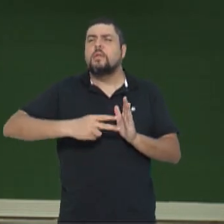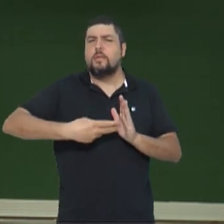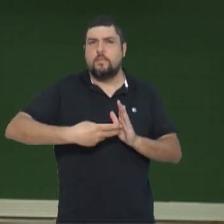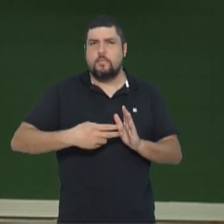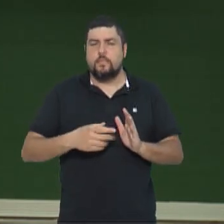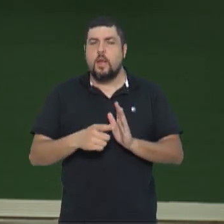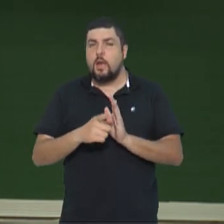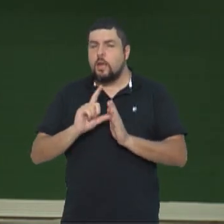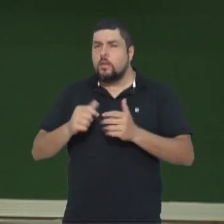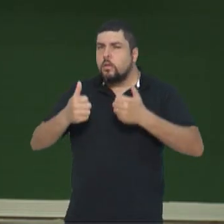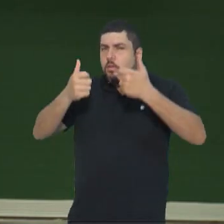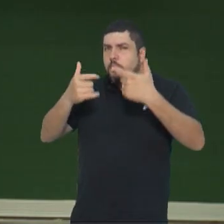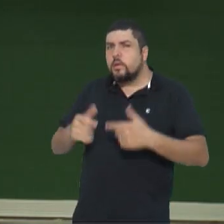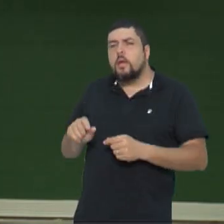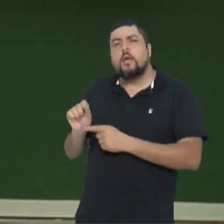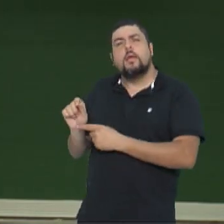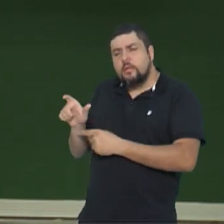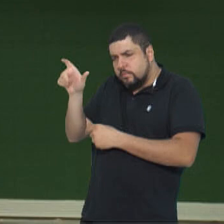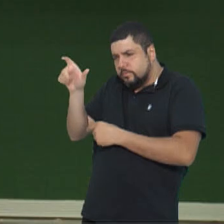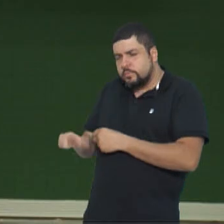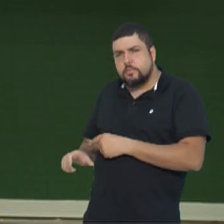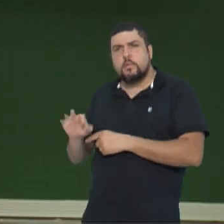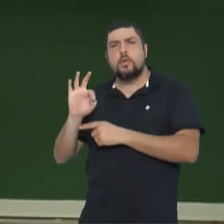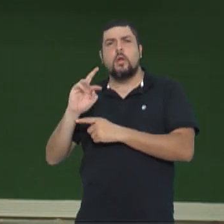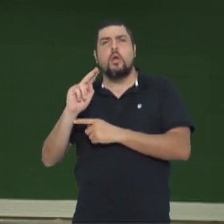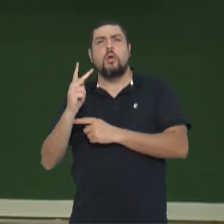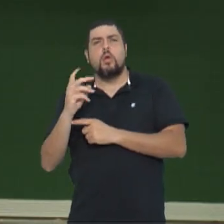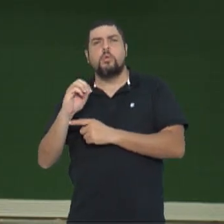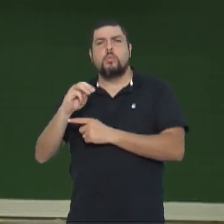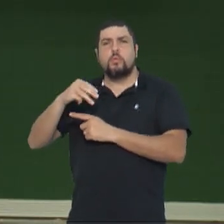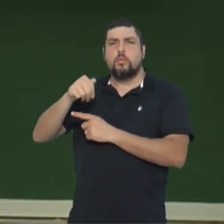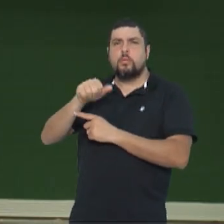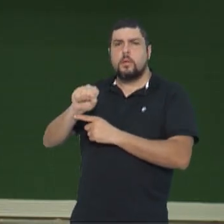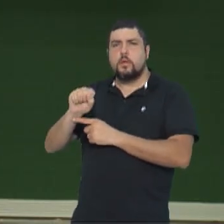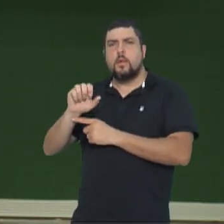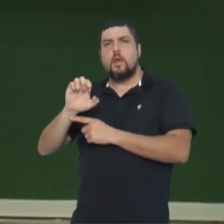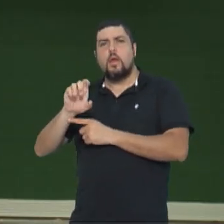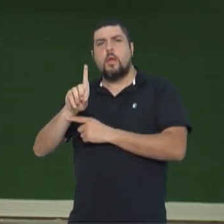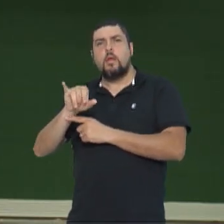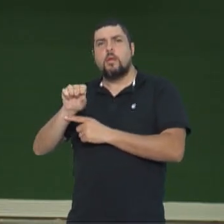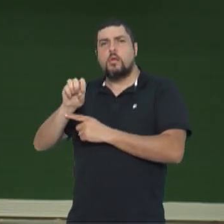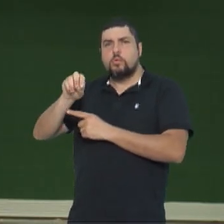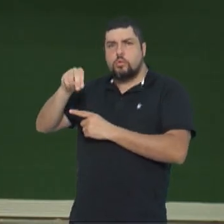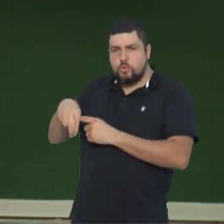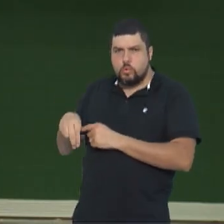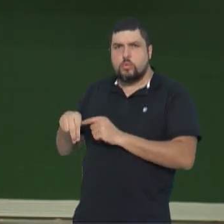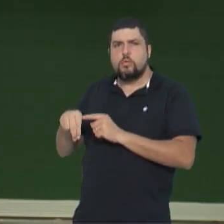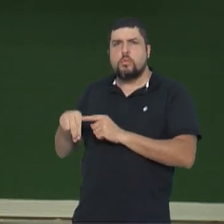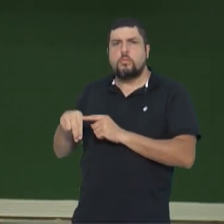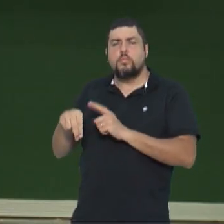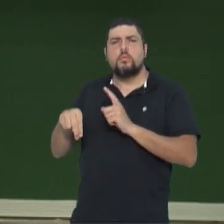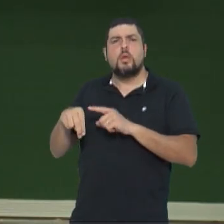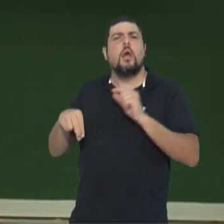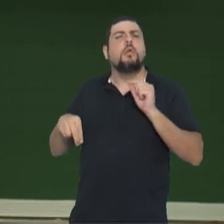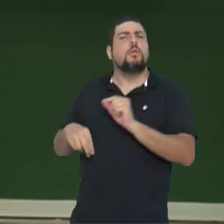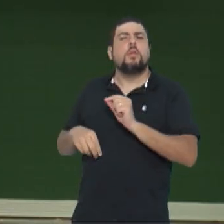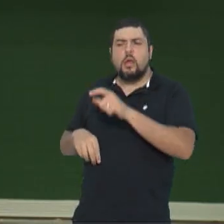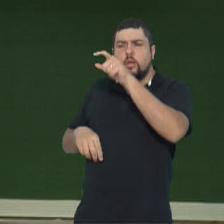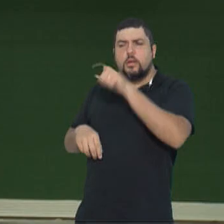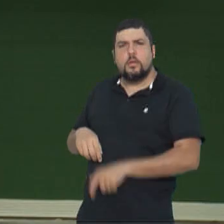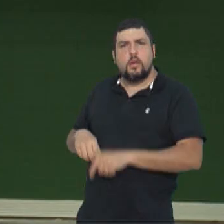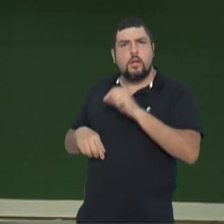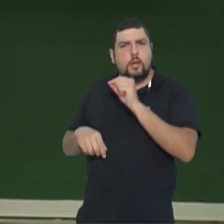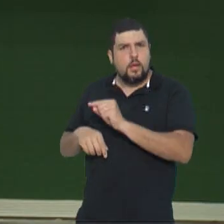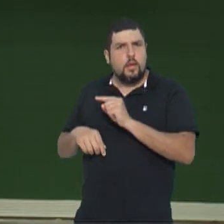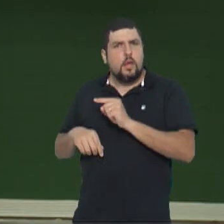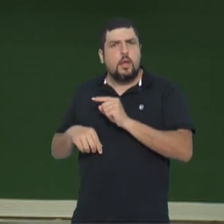Thomas Edison. Quem é essa pessoa que disse isso? Será que ele tem algo aí na vida dele que ele pode